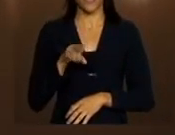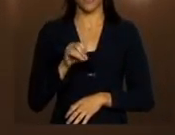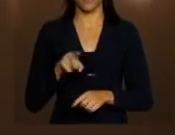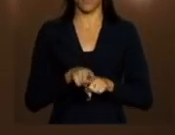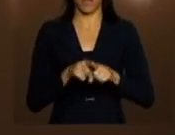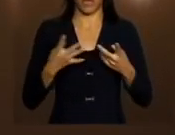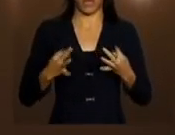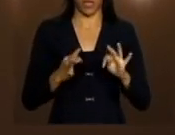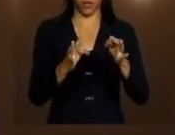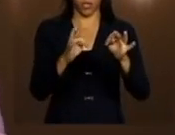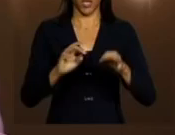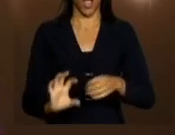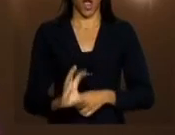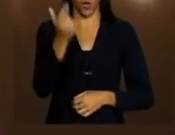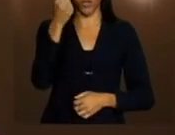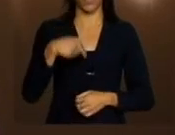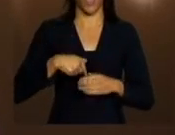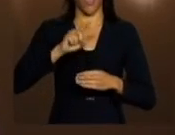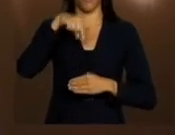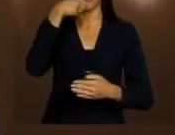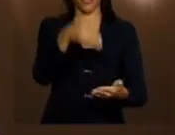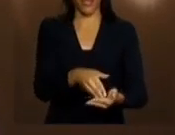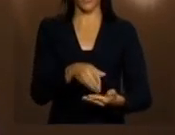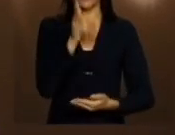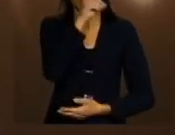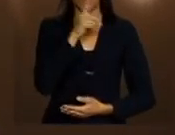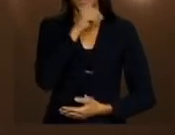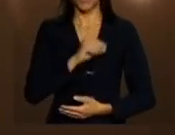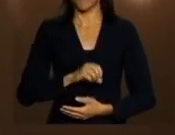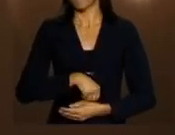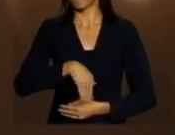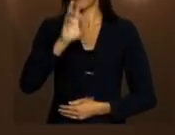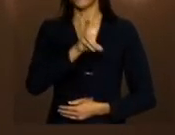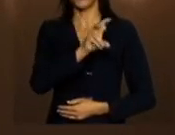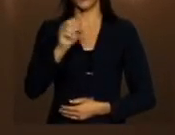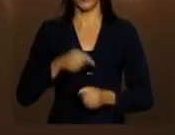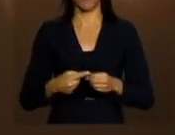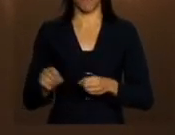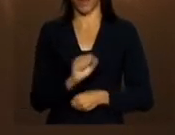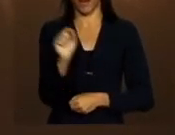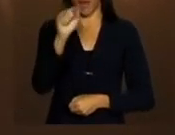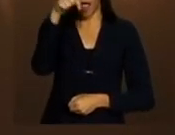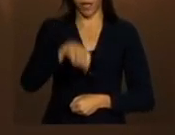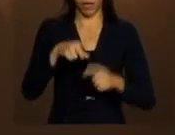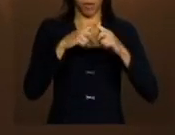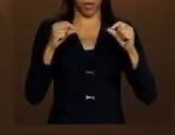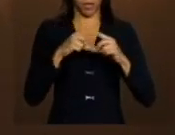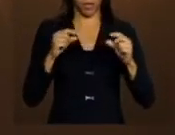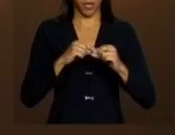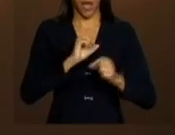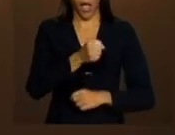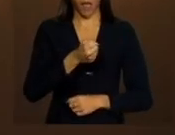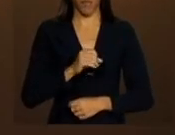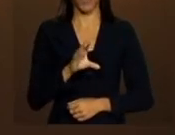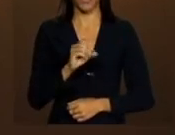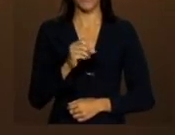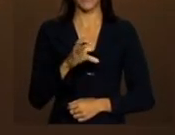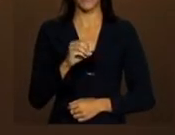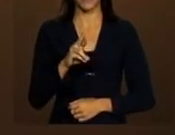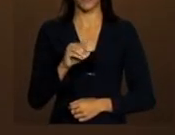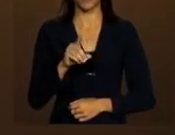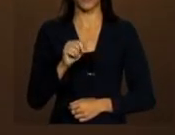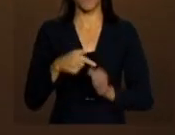Tecnologia, que é realizada até o próximo domingo em mais de 500 municípios. Em Brasília, a repórter Carolina Monteiro